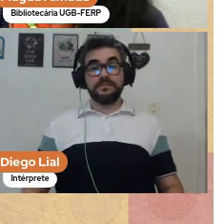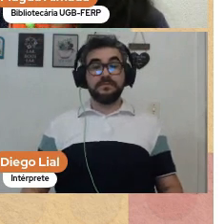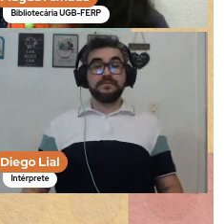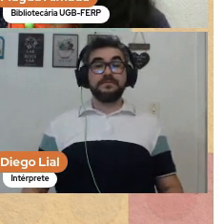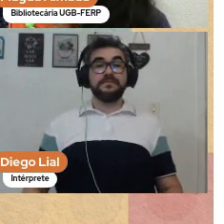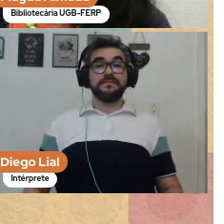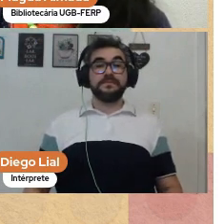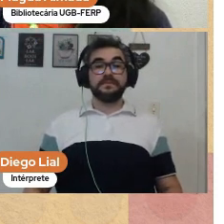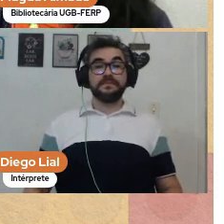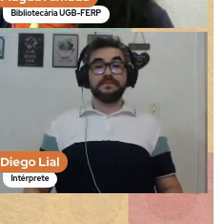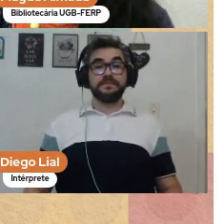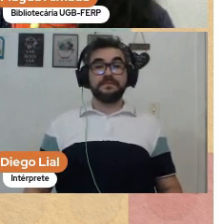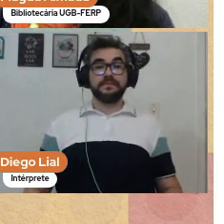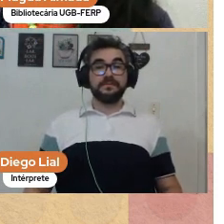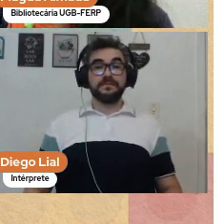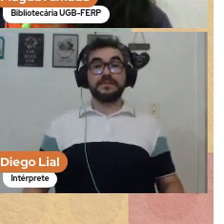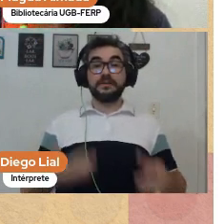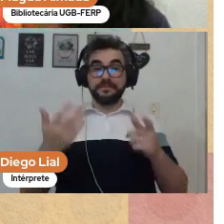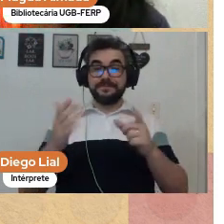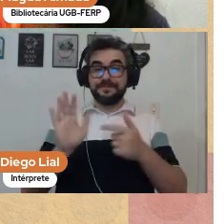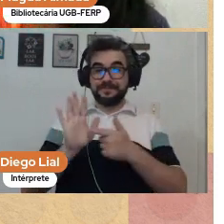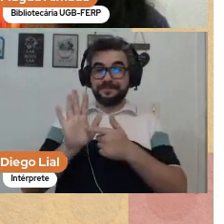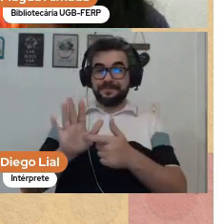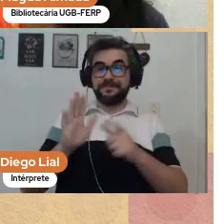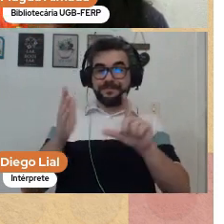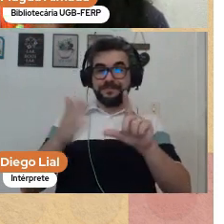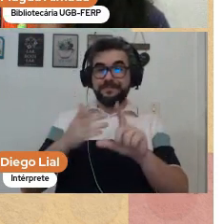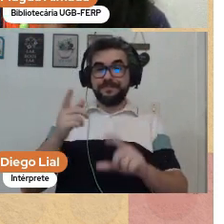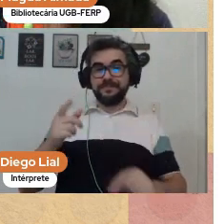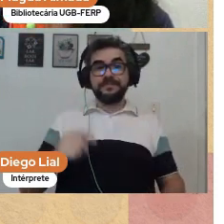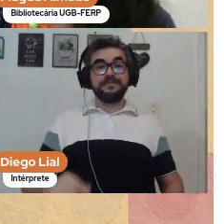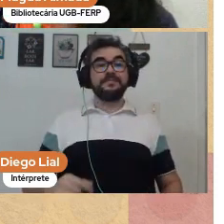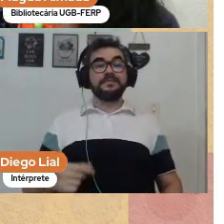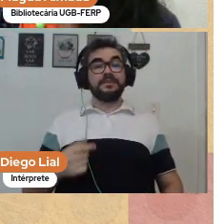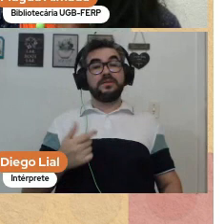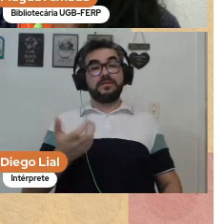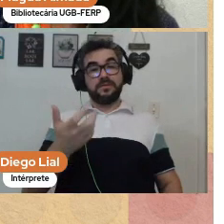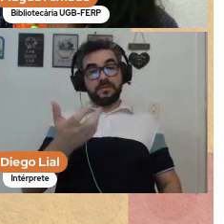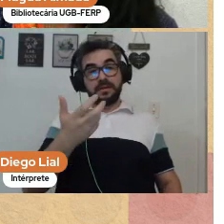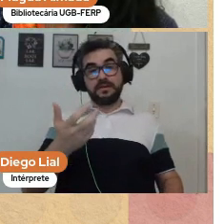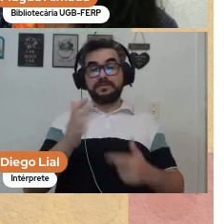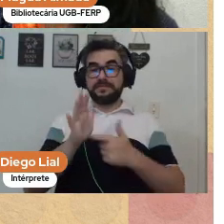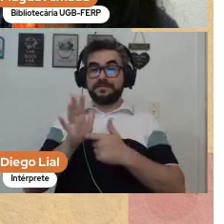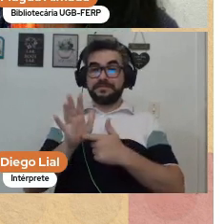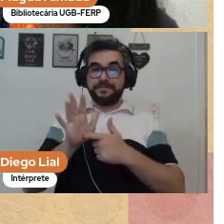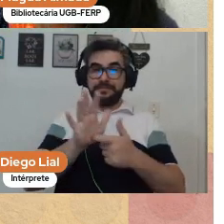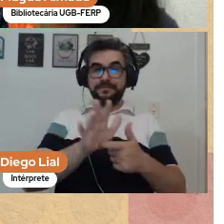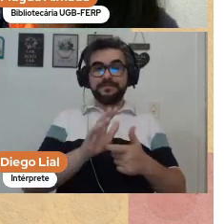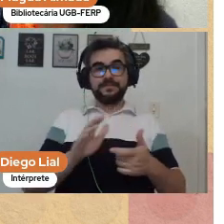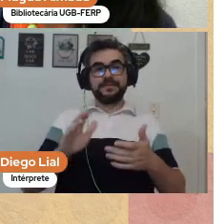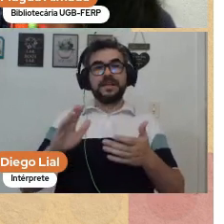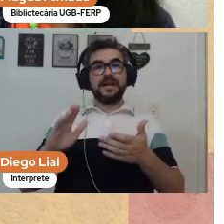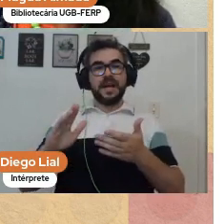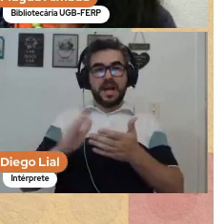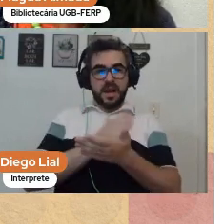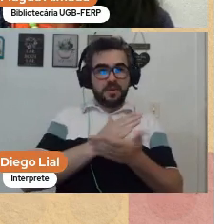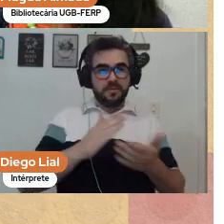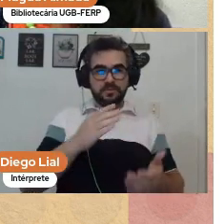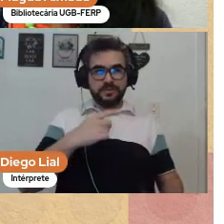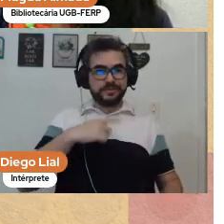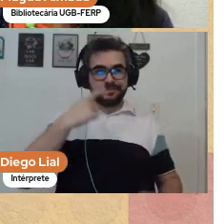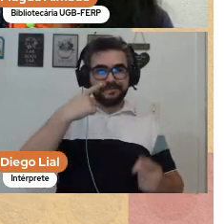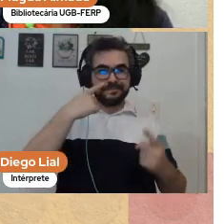peço licença para apresentar alguns apontamentos que eu percebo super importante, que é o que eu estou